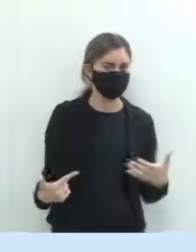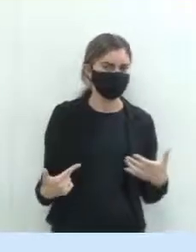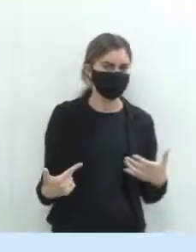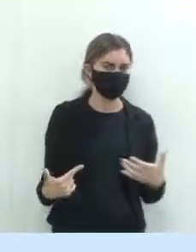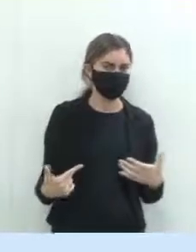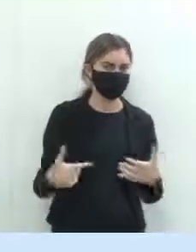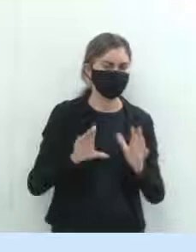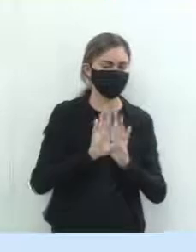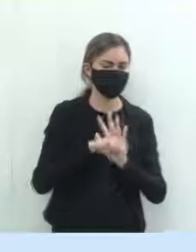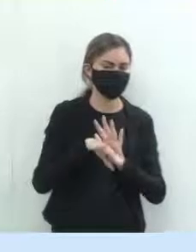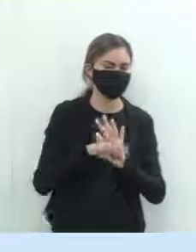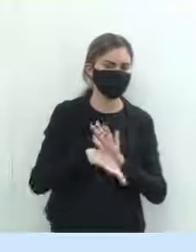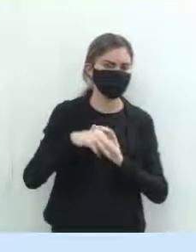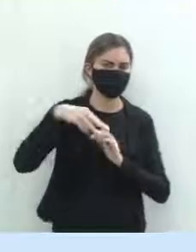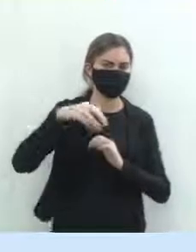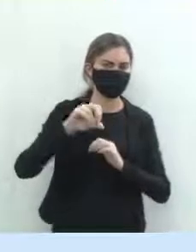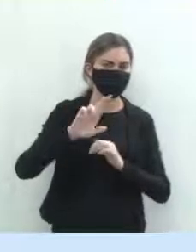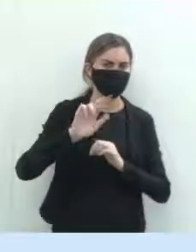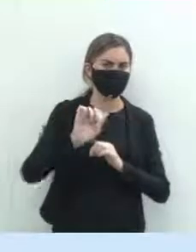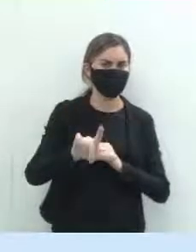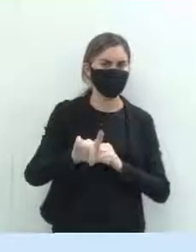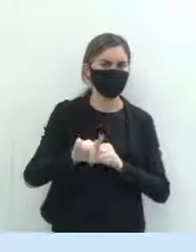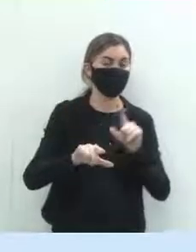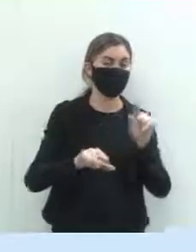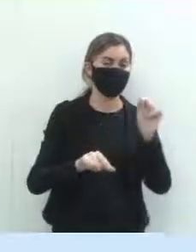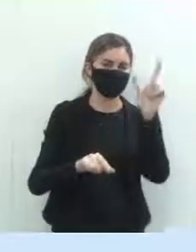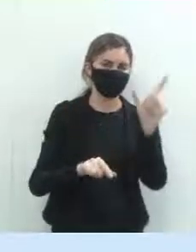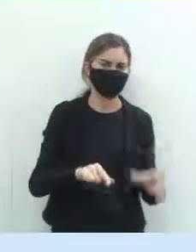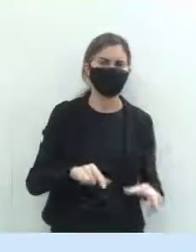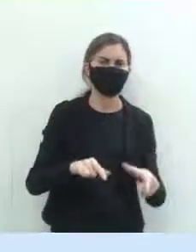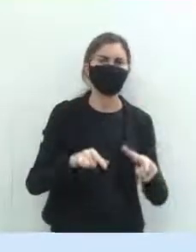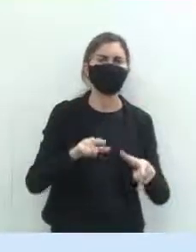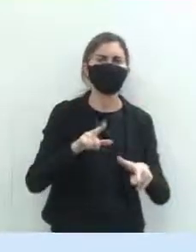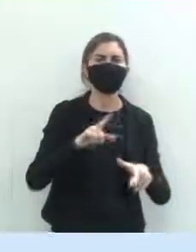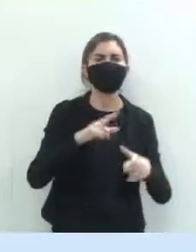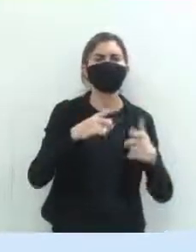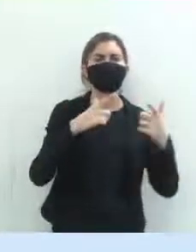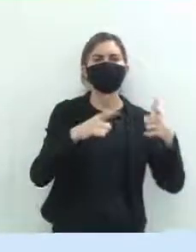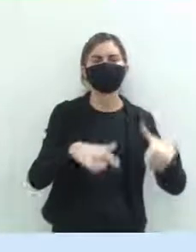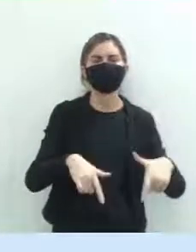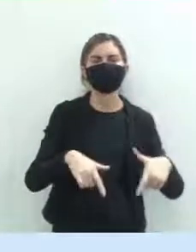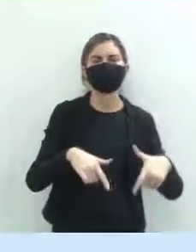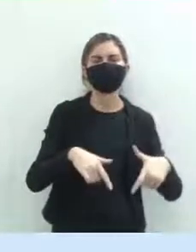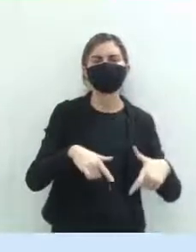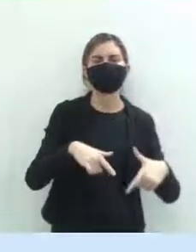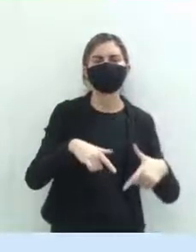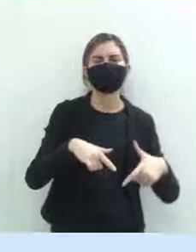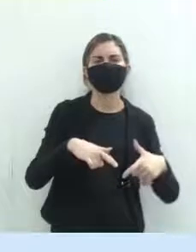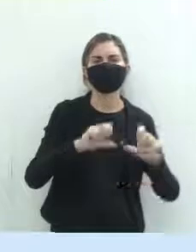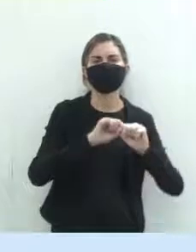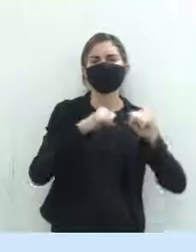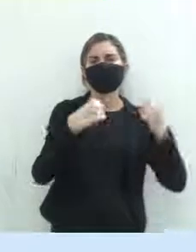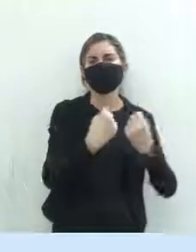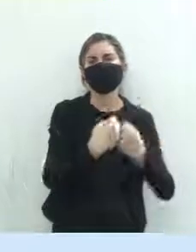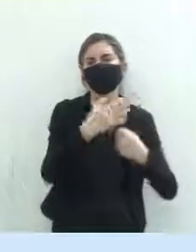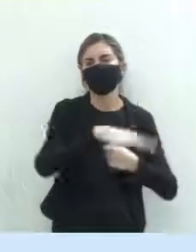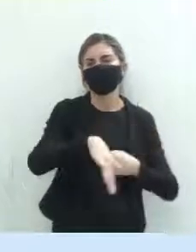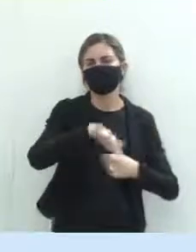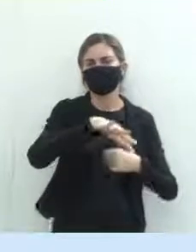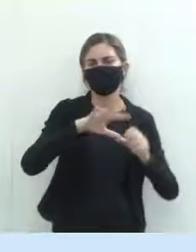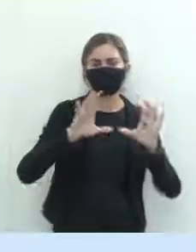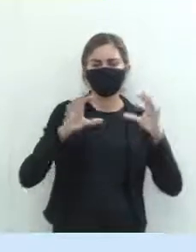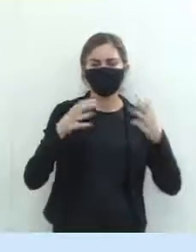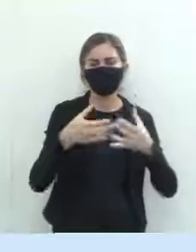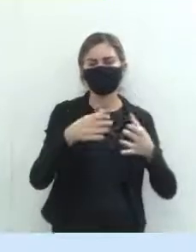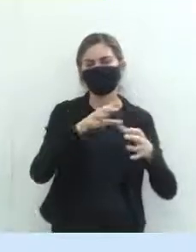os conceitos morais, é aquilo que é determinado por uma sociedade, por uma